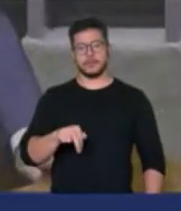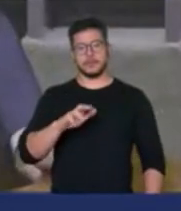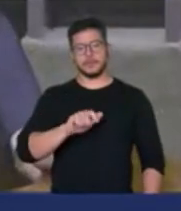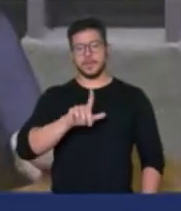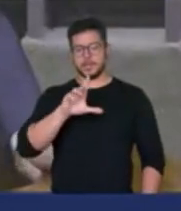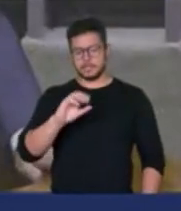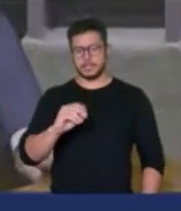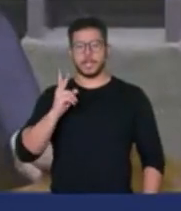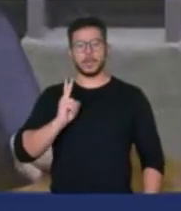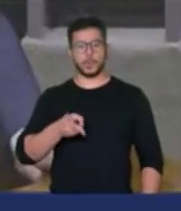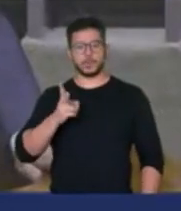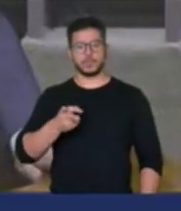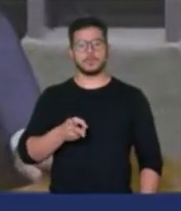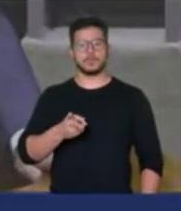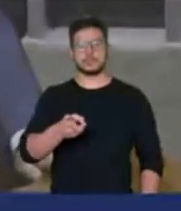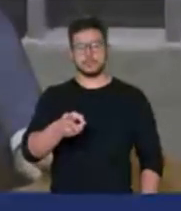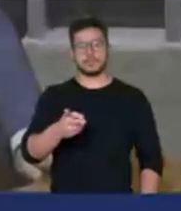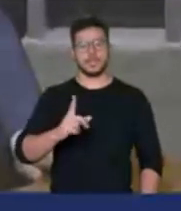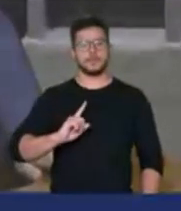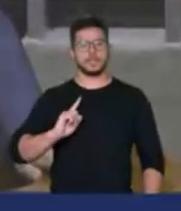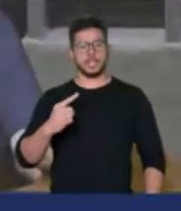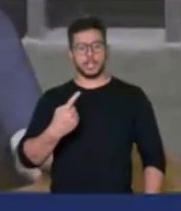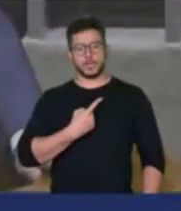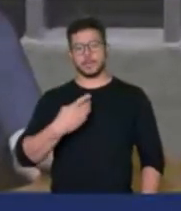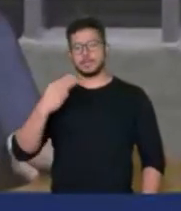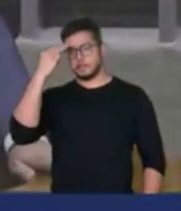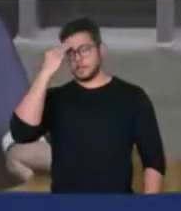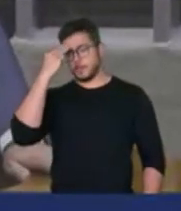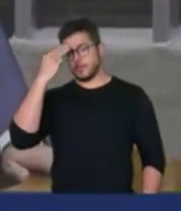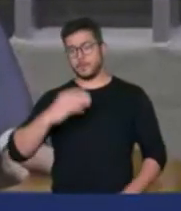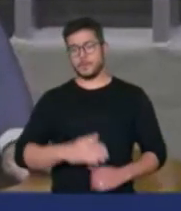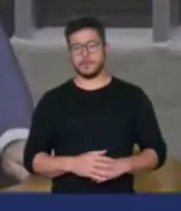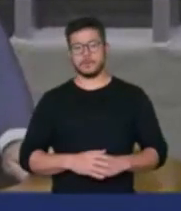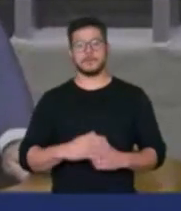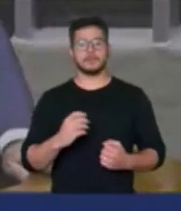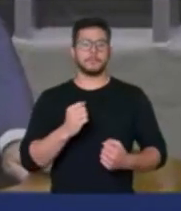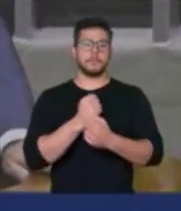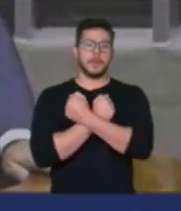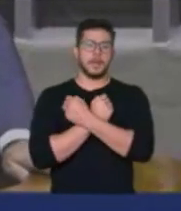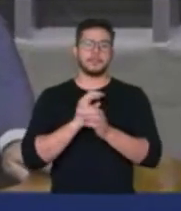continuará sempre entre nós. Um abraço a todos os familiares e amigos.